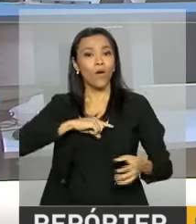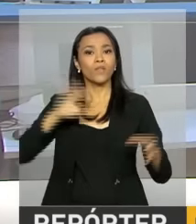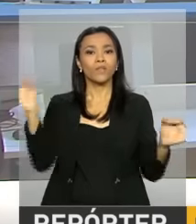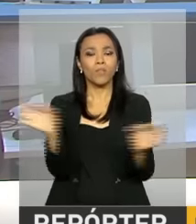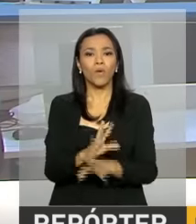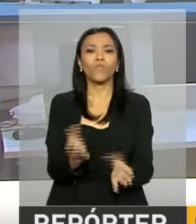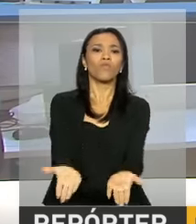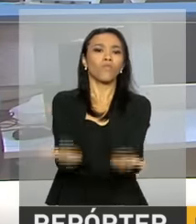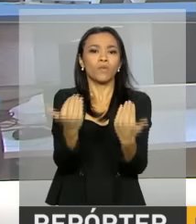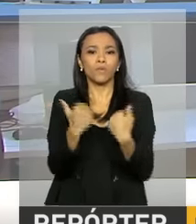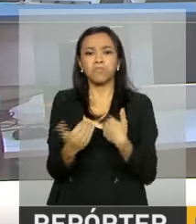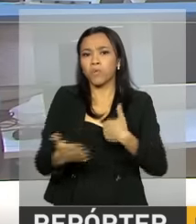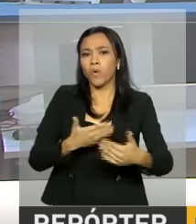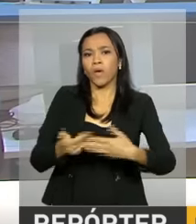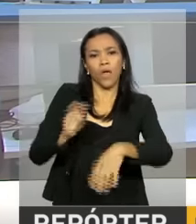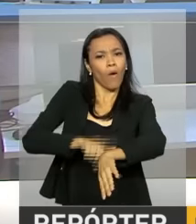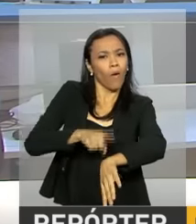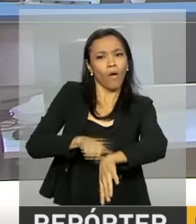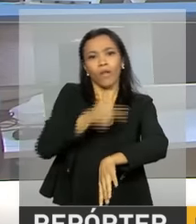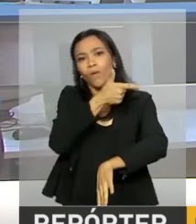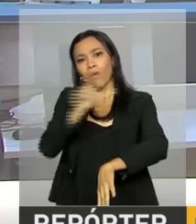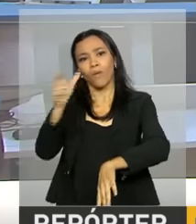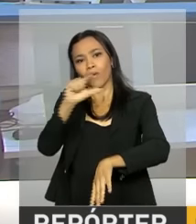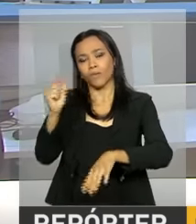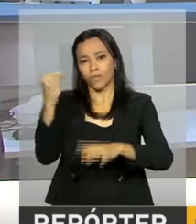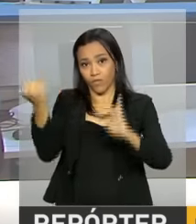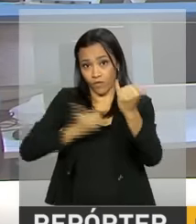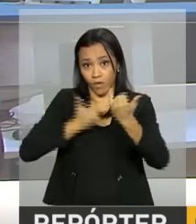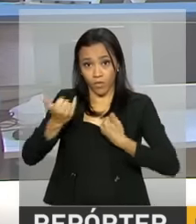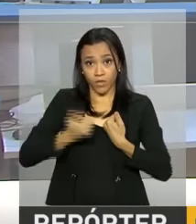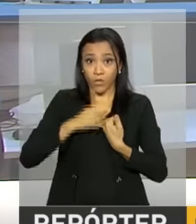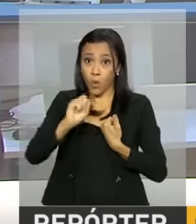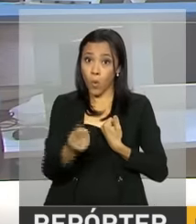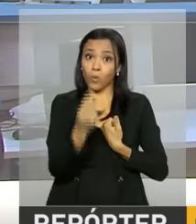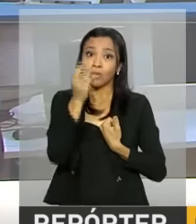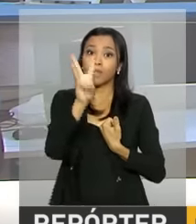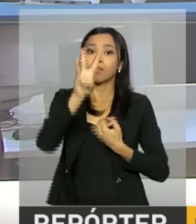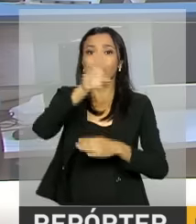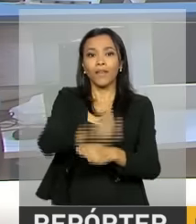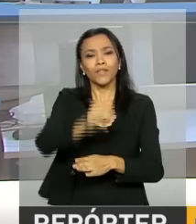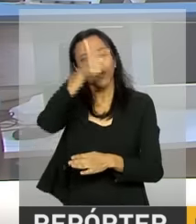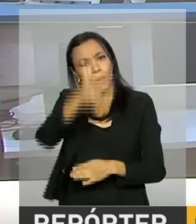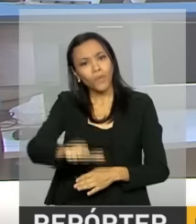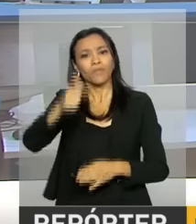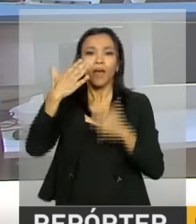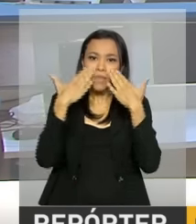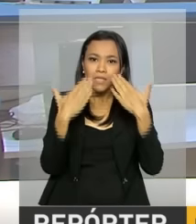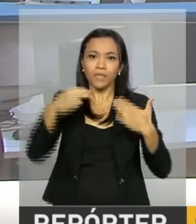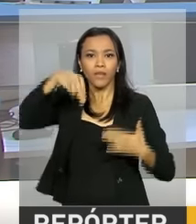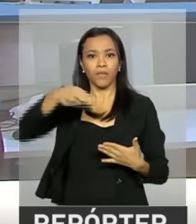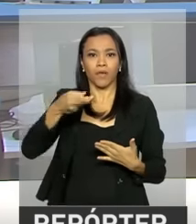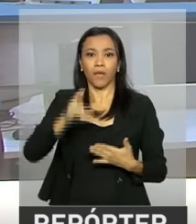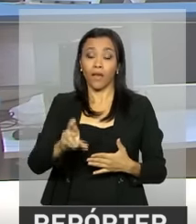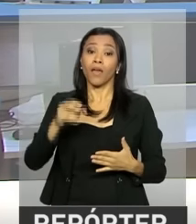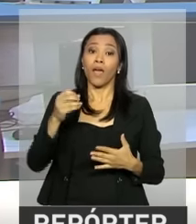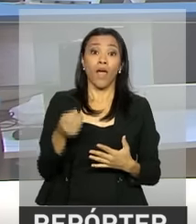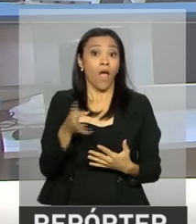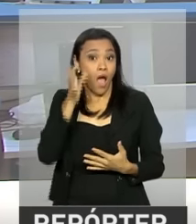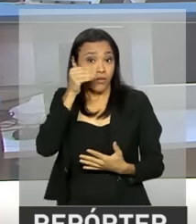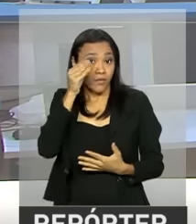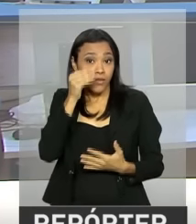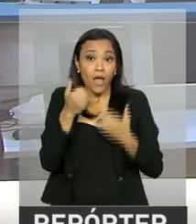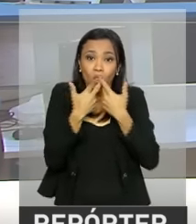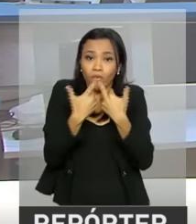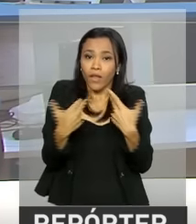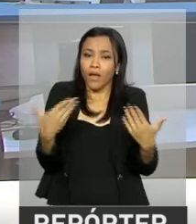voltamos a qualquer momento com outras informações ou as 3 da tarde na próxima edição do repórter NBR acompanhe também as